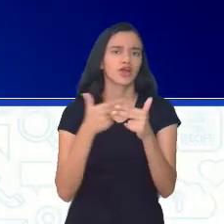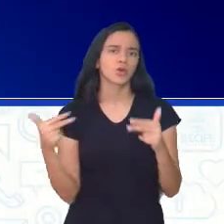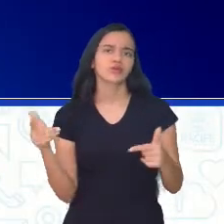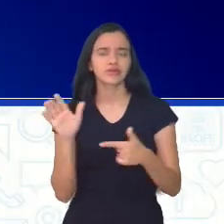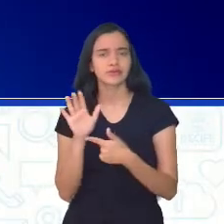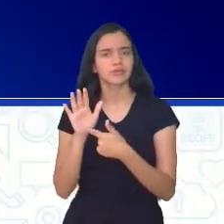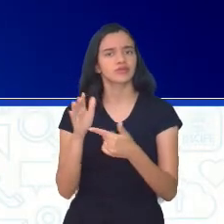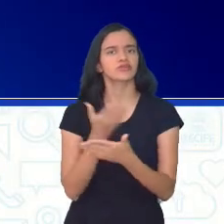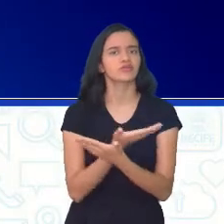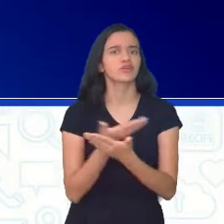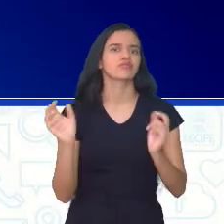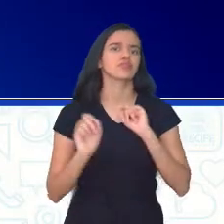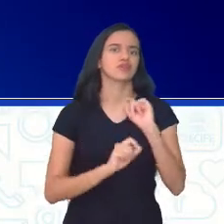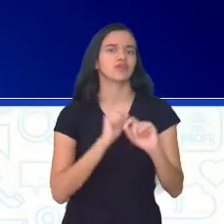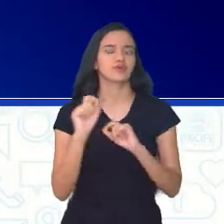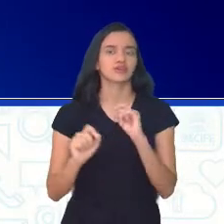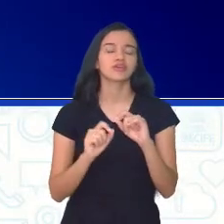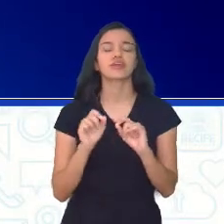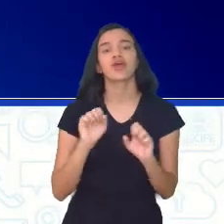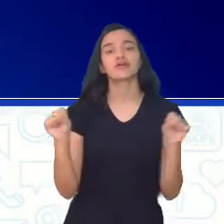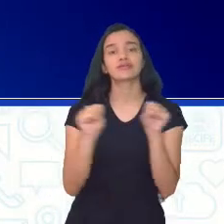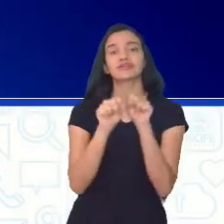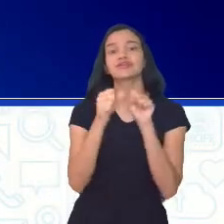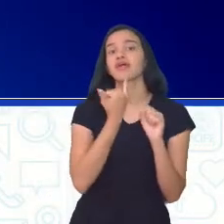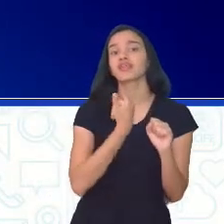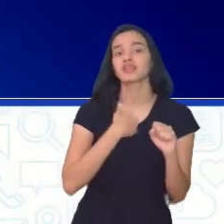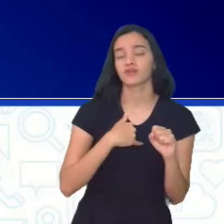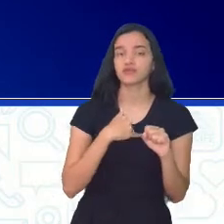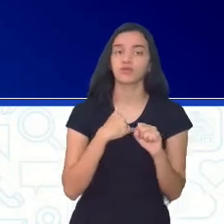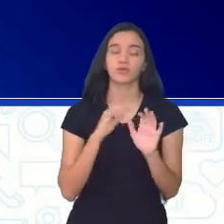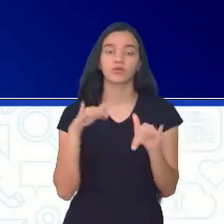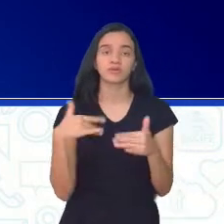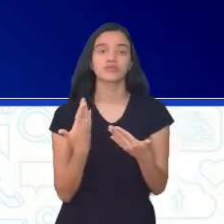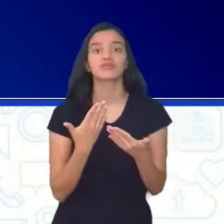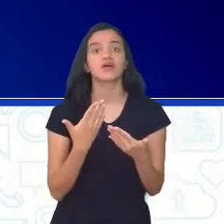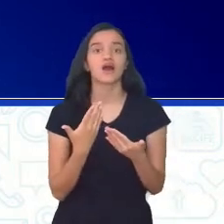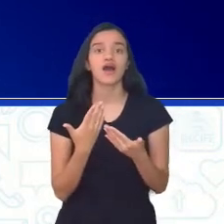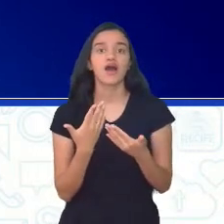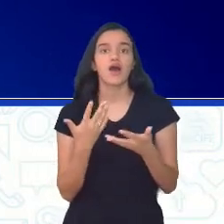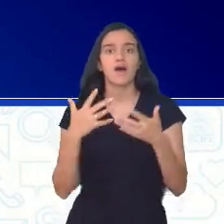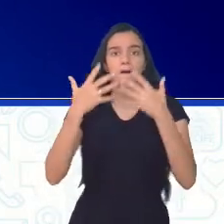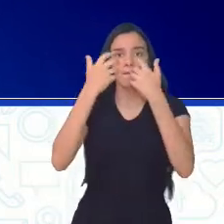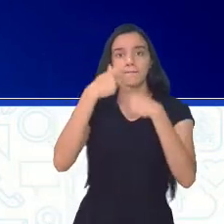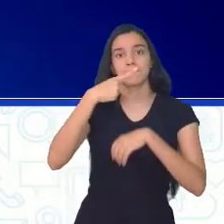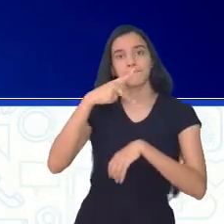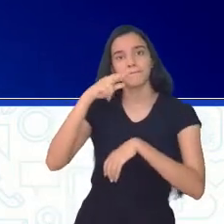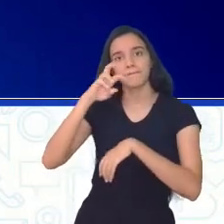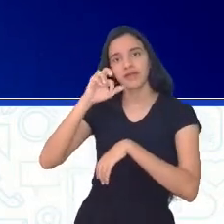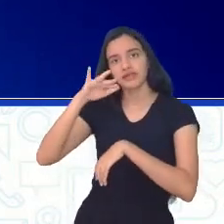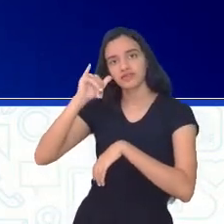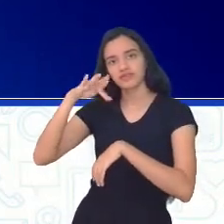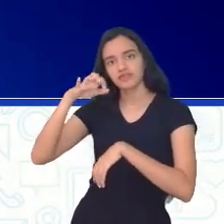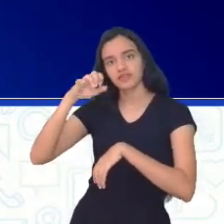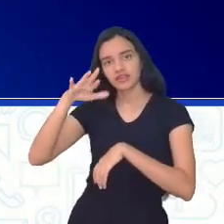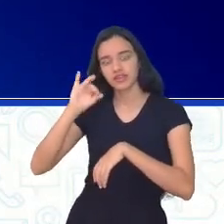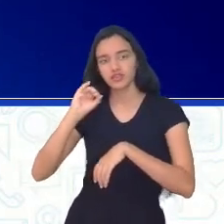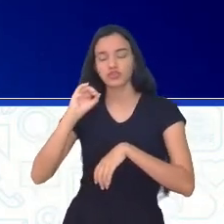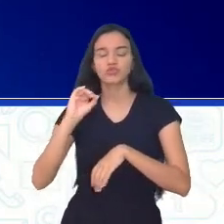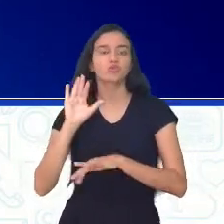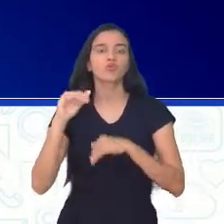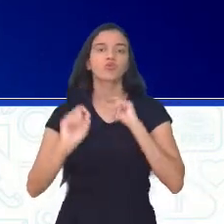aí a vocês em relação ao sistema nervoso, a questão do sistema nervoso periférico. É a parte do sistema nervoso que